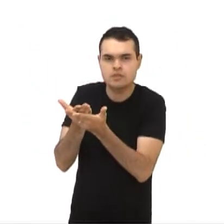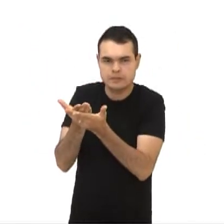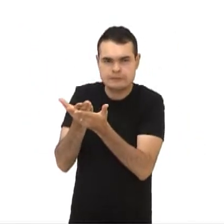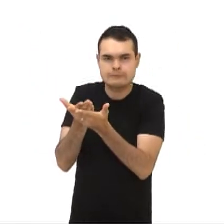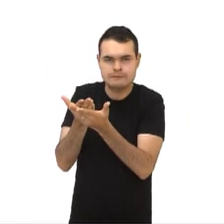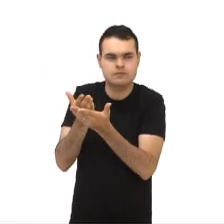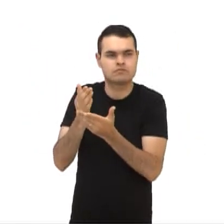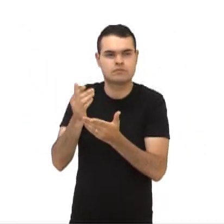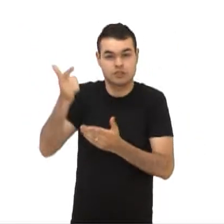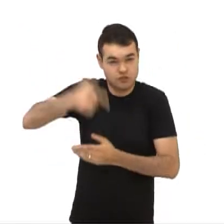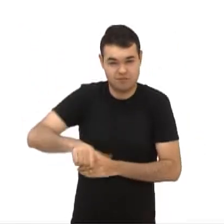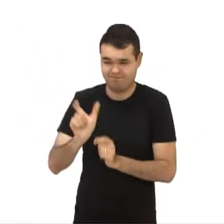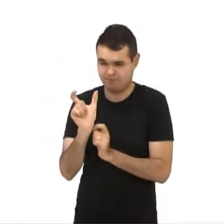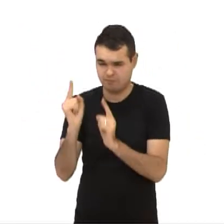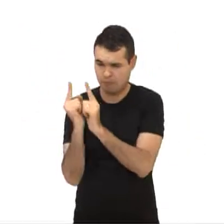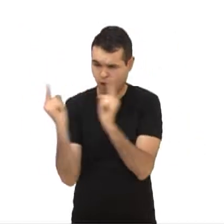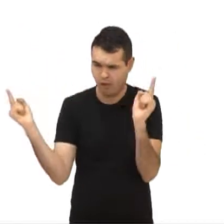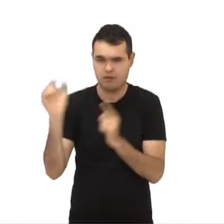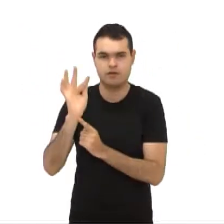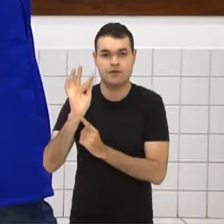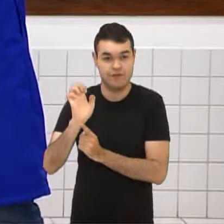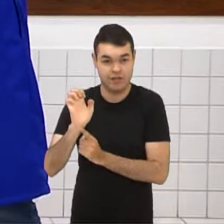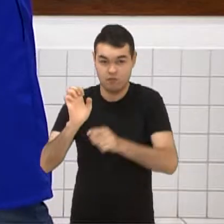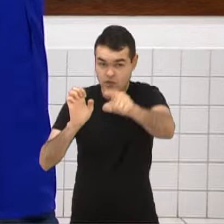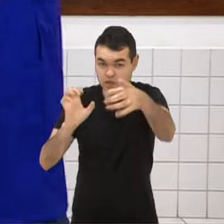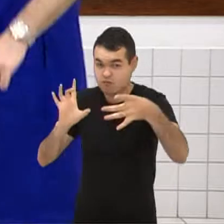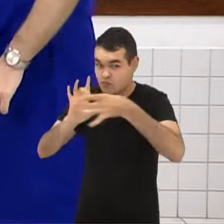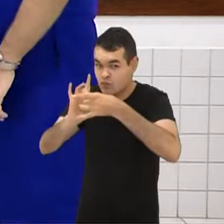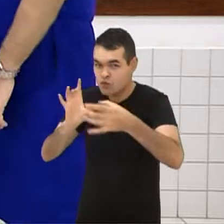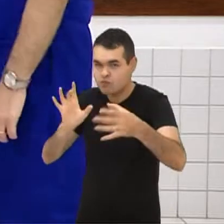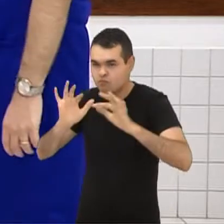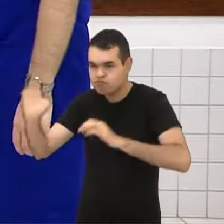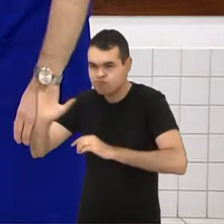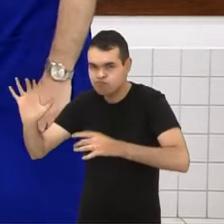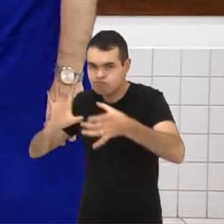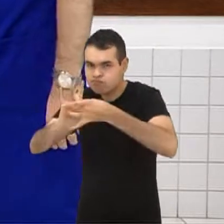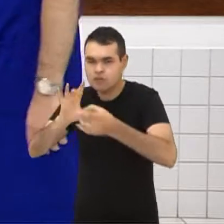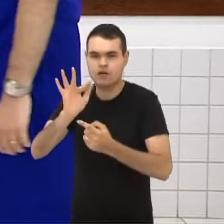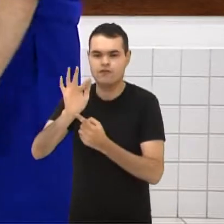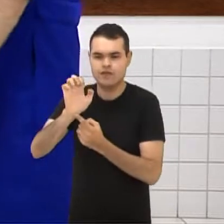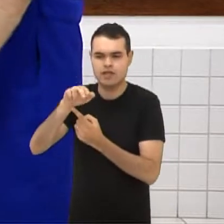Fenomenologia. Vamos falar de novo? Vamos. Você que está em casa, fala com a gente aí.